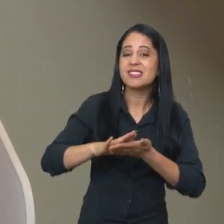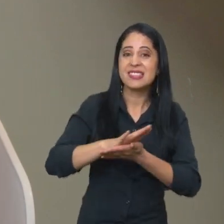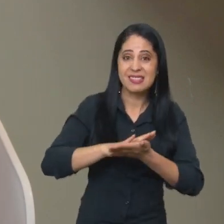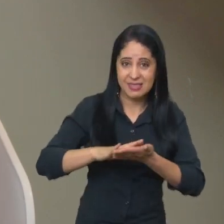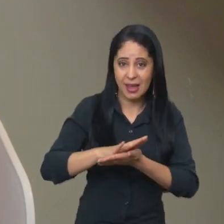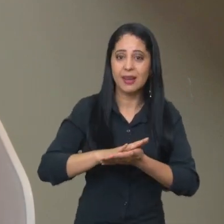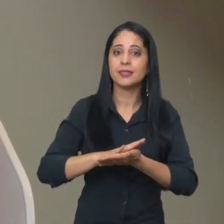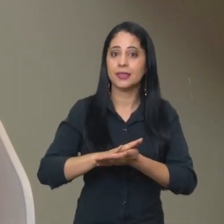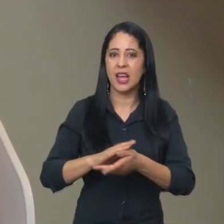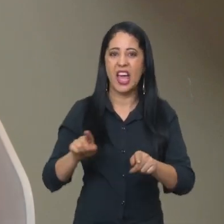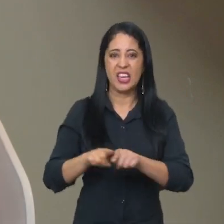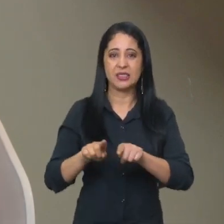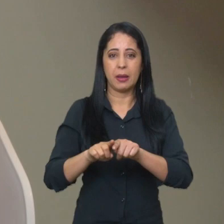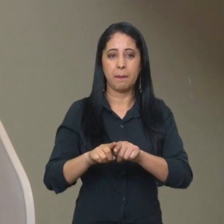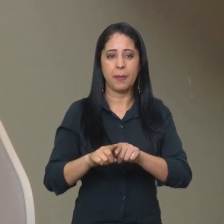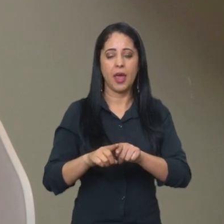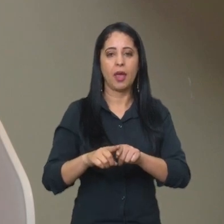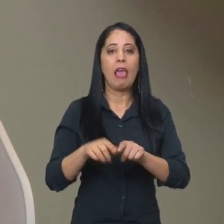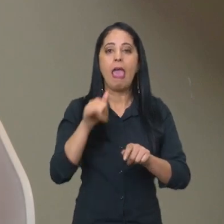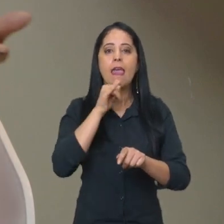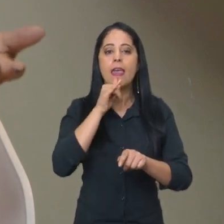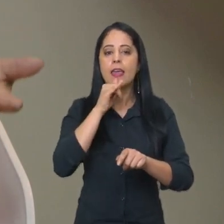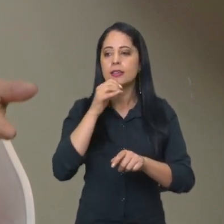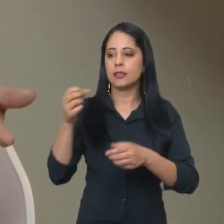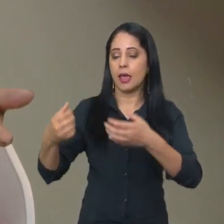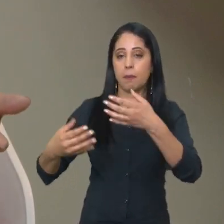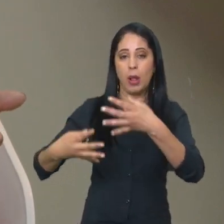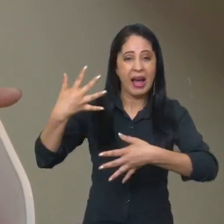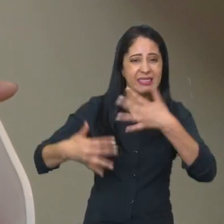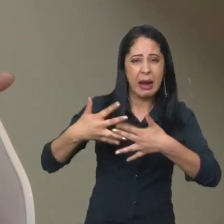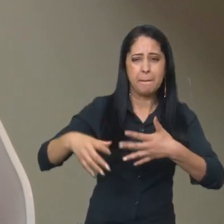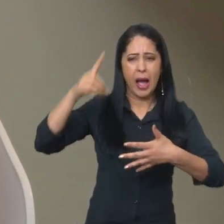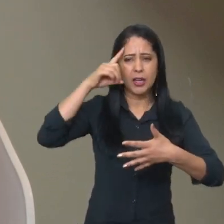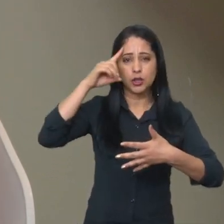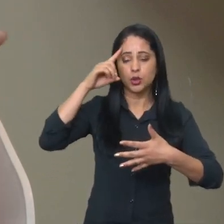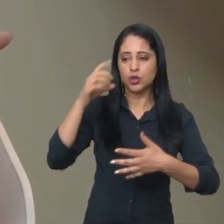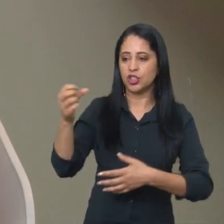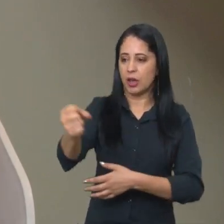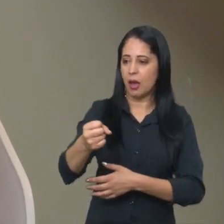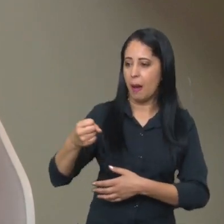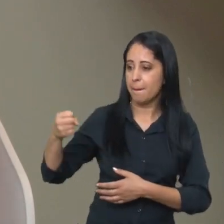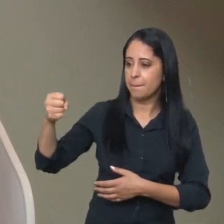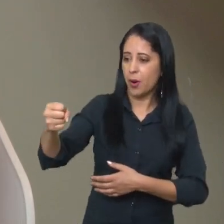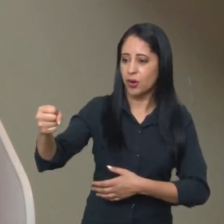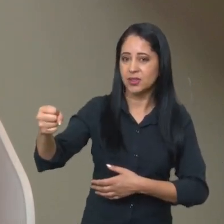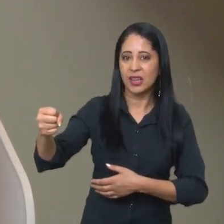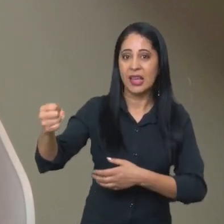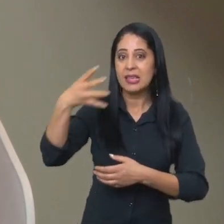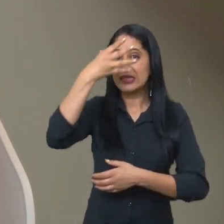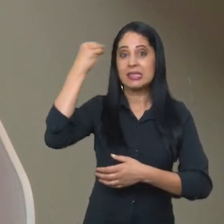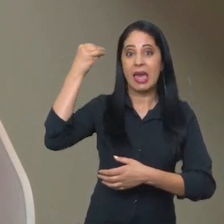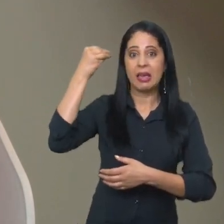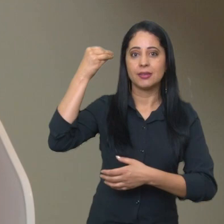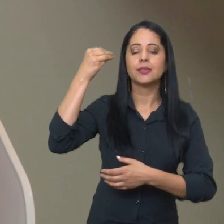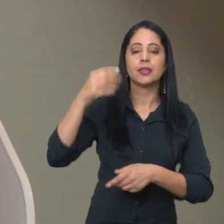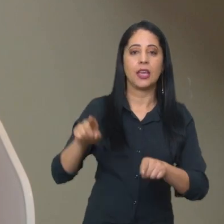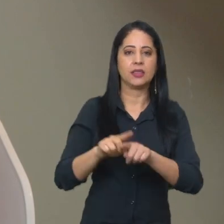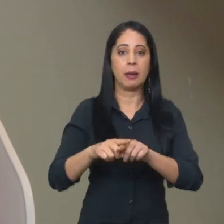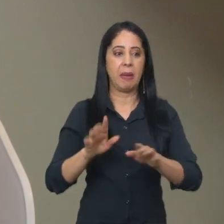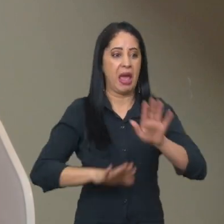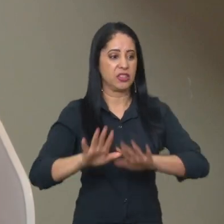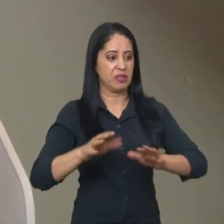pode comprometer hábitos do dia a dia, como fechar a porta de casa, por exemplo. O comportamento também se altera, com